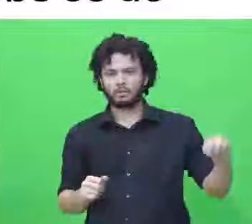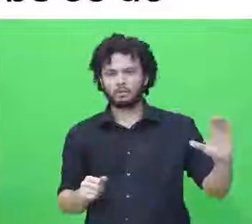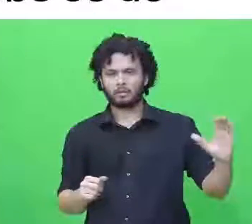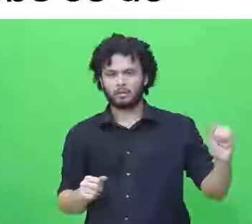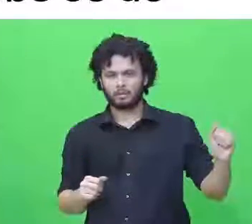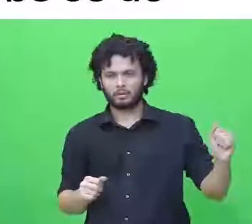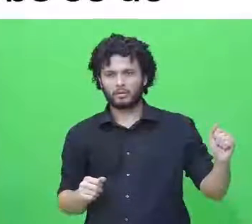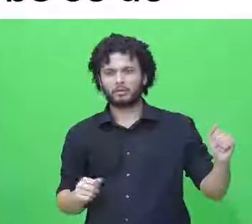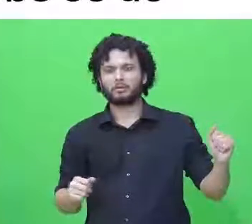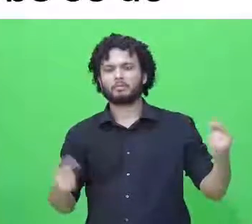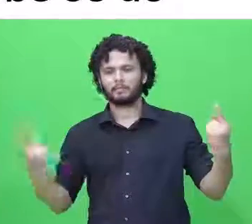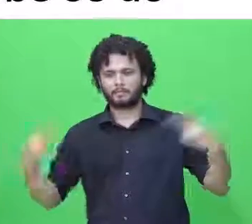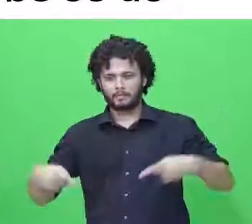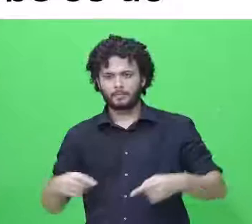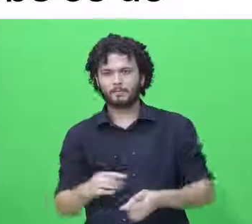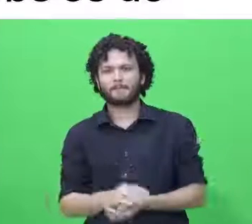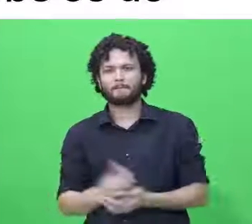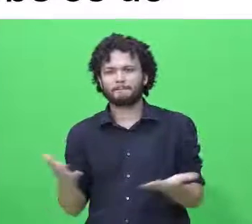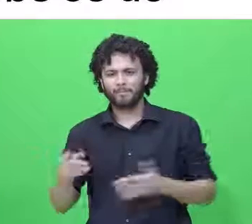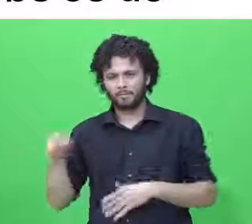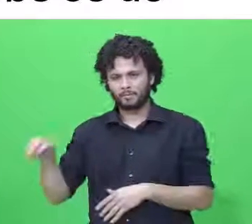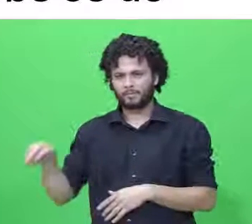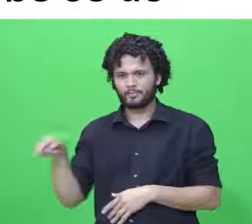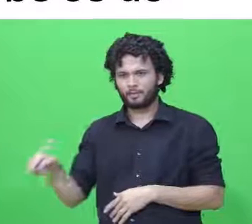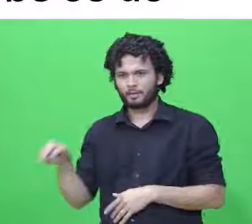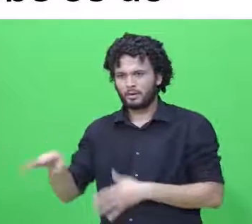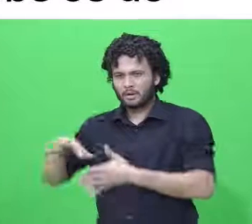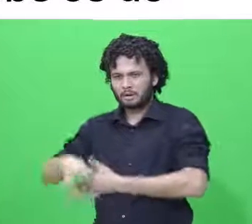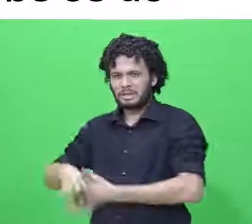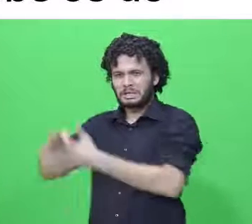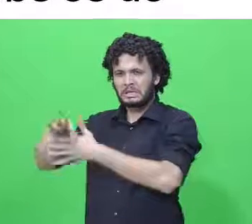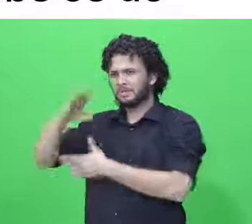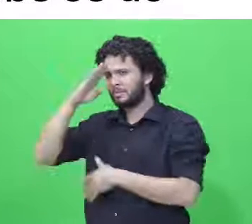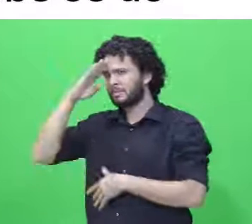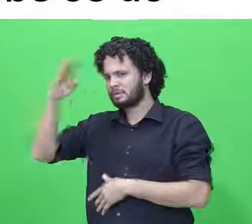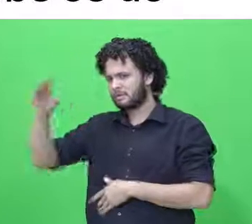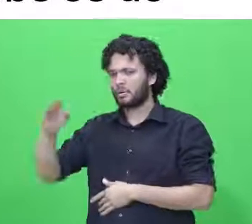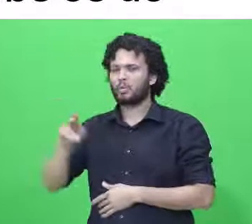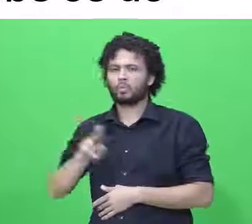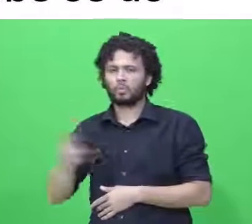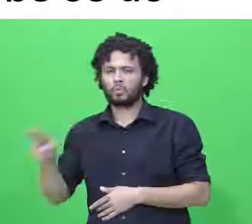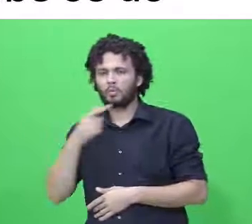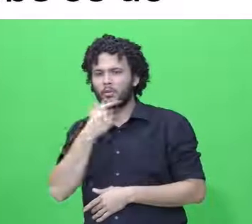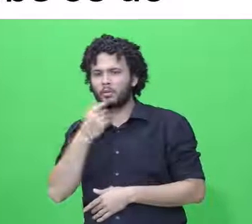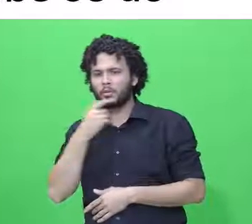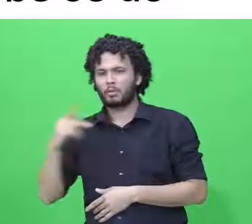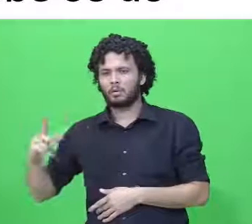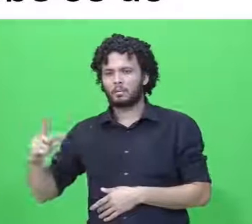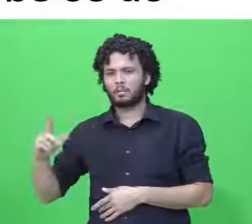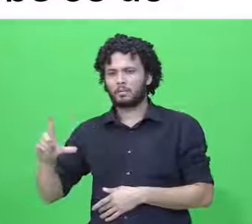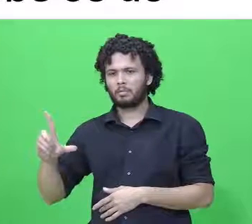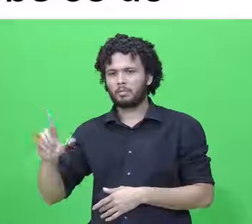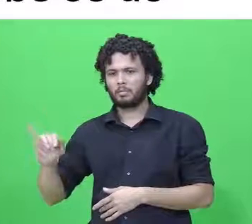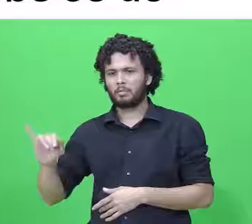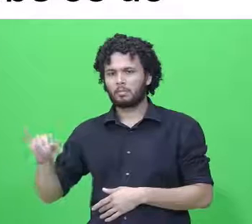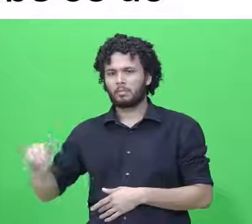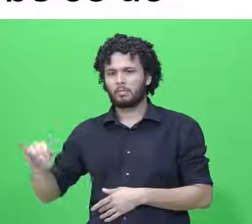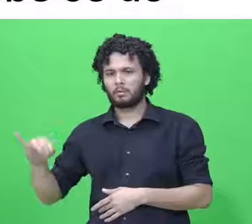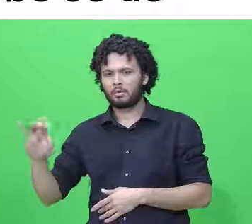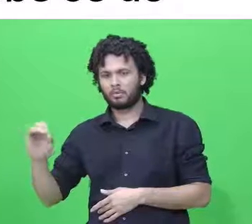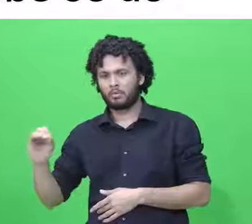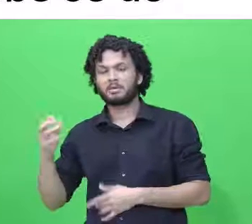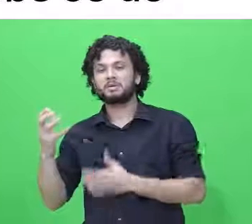Vamos lá, então. Os integralistas. Líder principal aí é o Plínio Salgado, que desejava instalar no Brasil uma ditadura